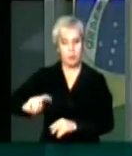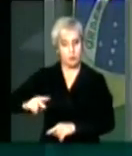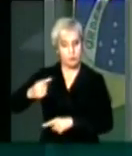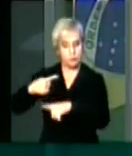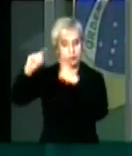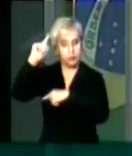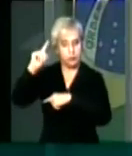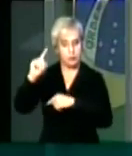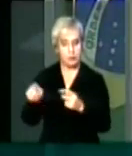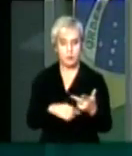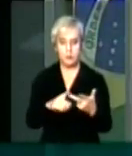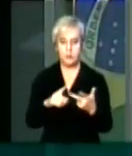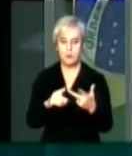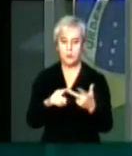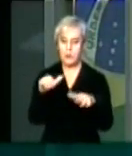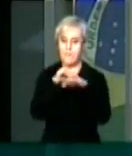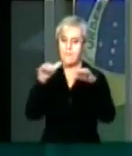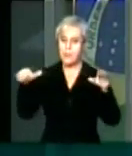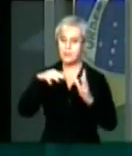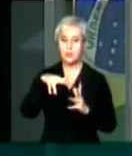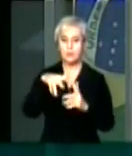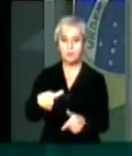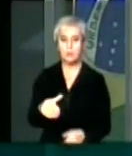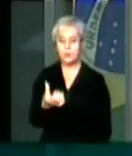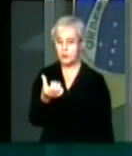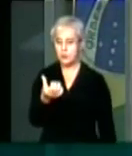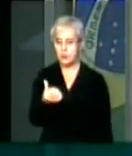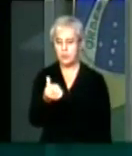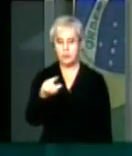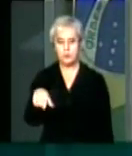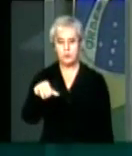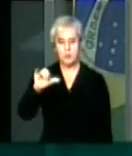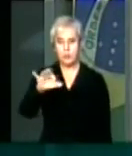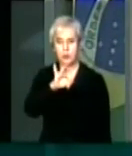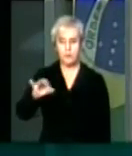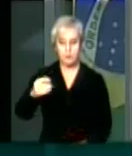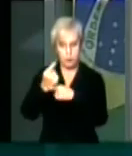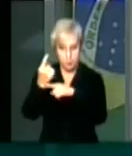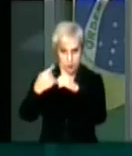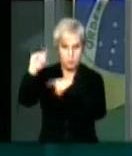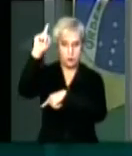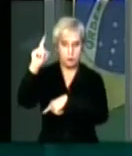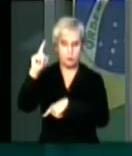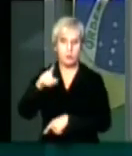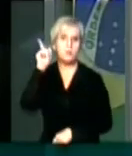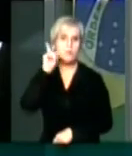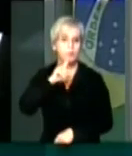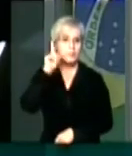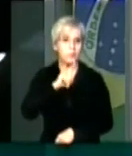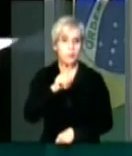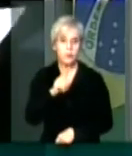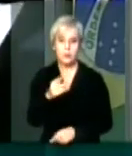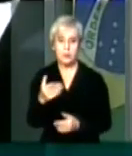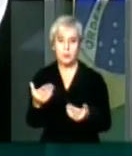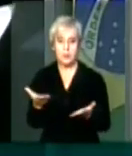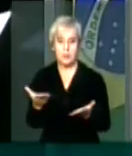8,9% de crescimento. Média do mundo, 6,9%. Estados Unidos, que ela